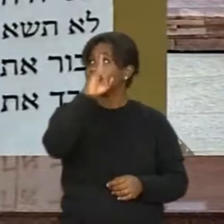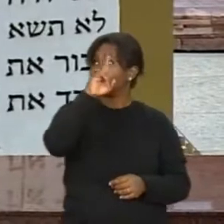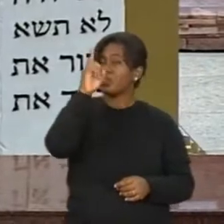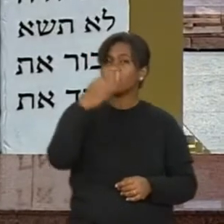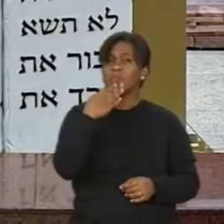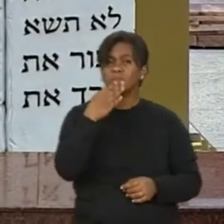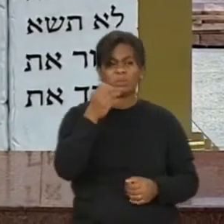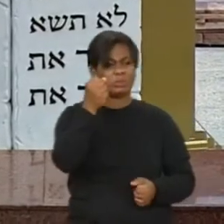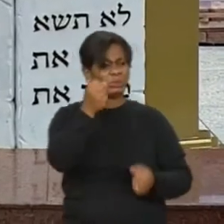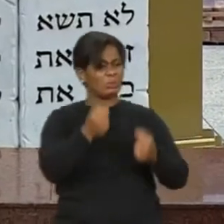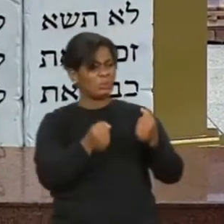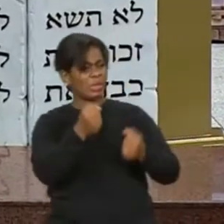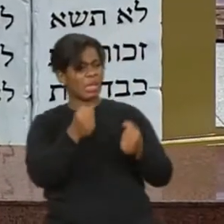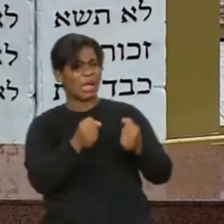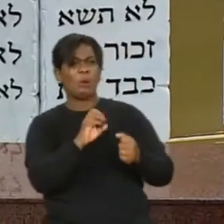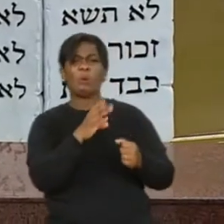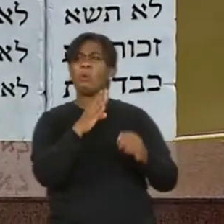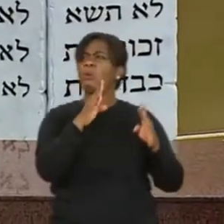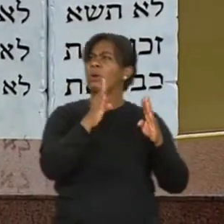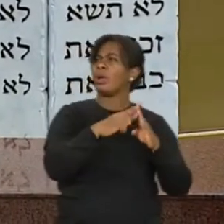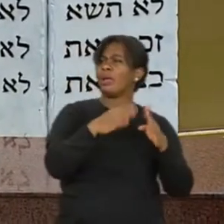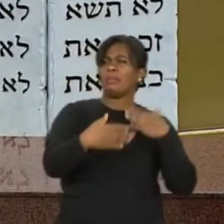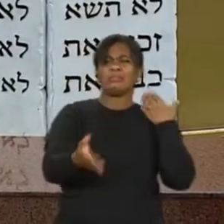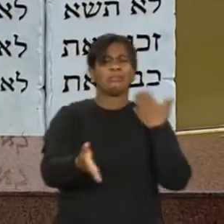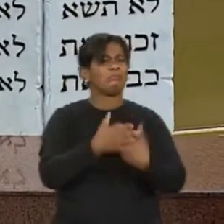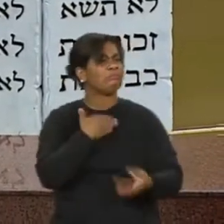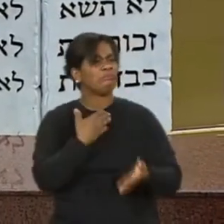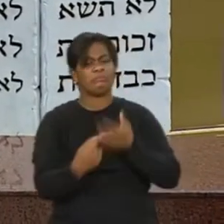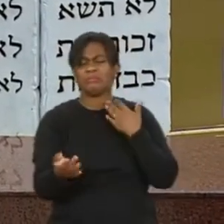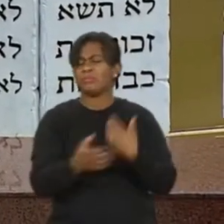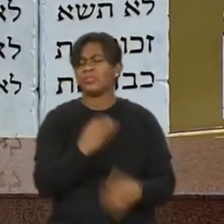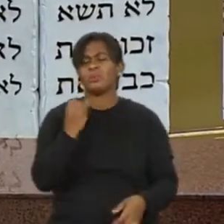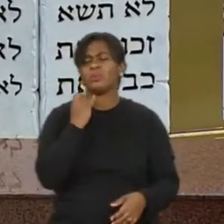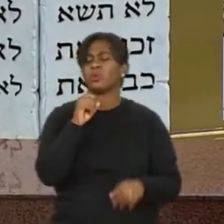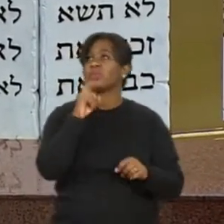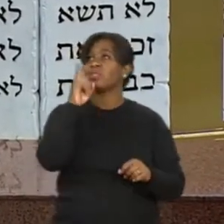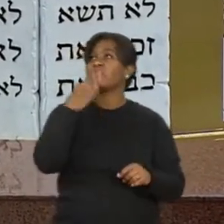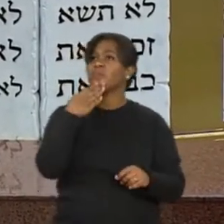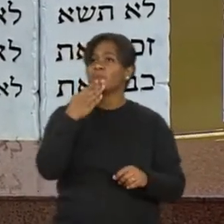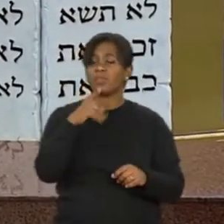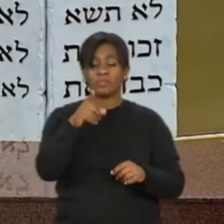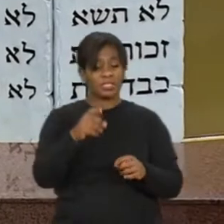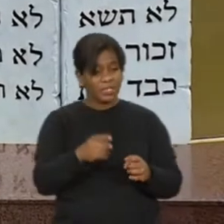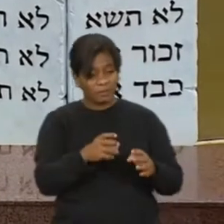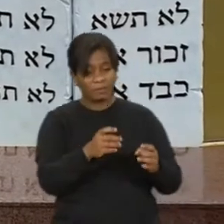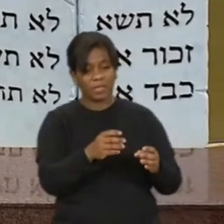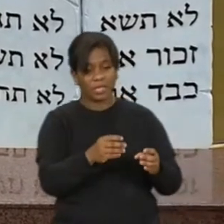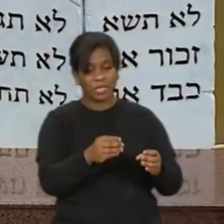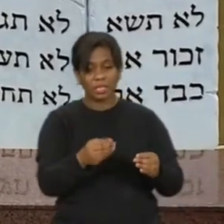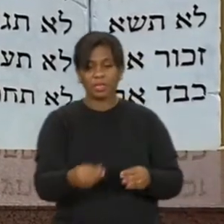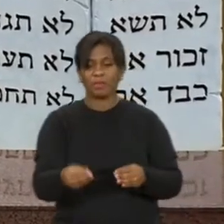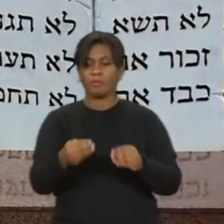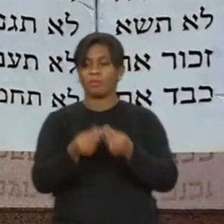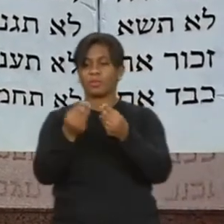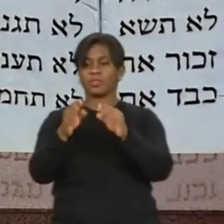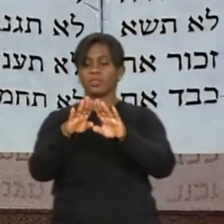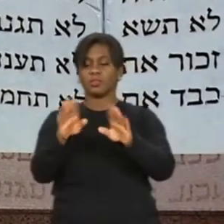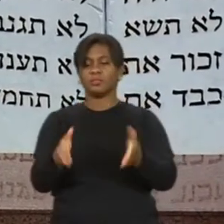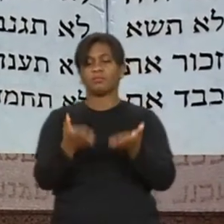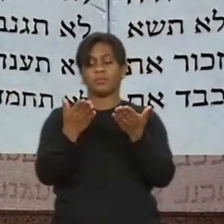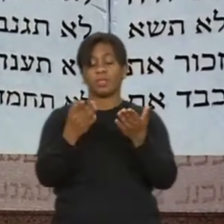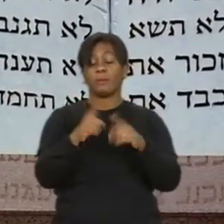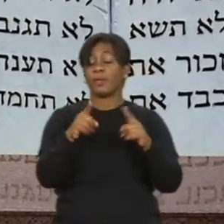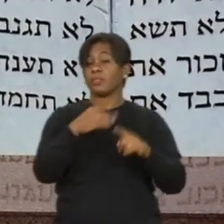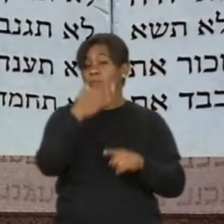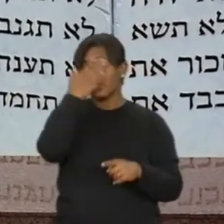um automóvel, se Ele te pediu um imóvel, seja lá o que for que Deus te pediu, você vai desfazer e você vai colocar no altar. Mas não se